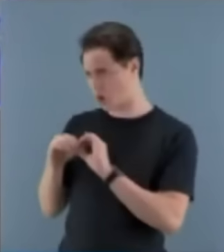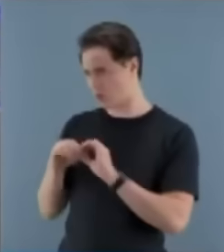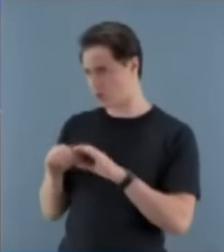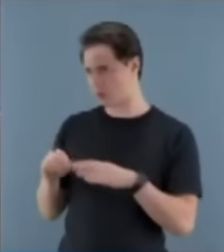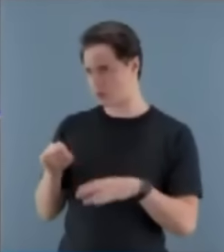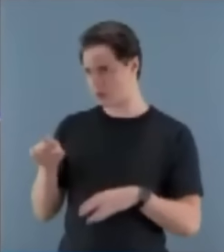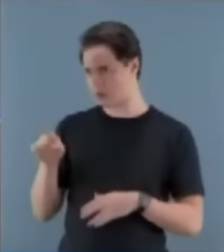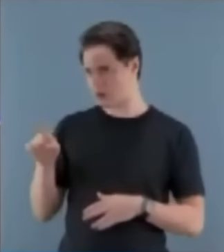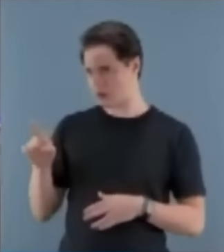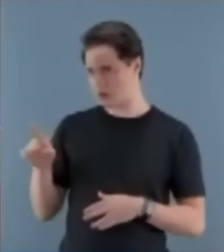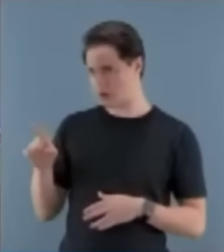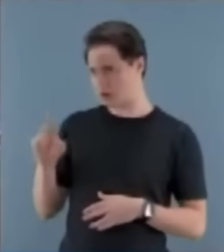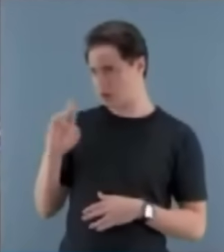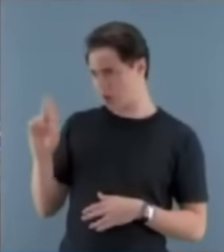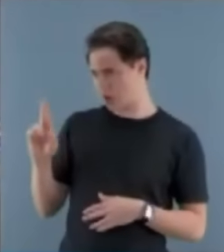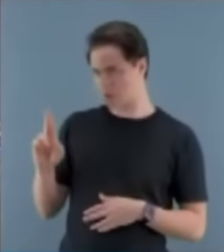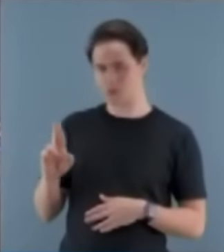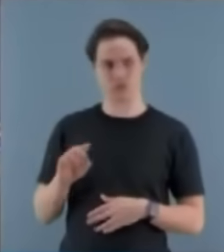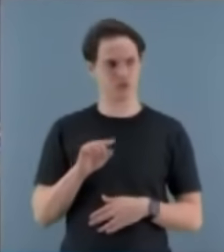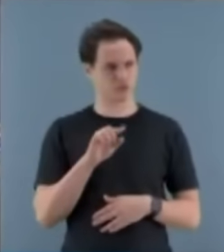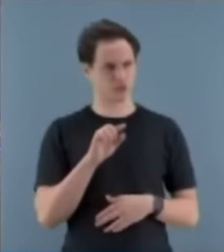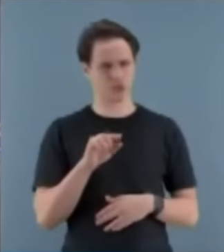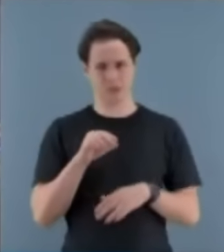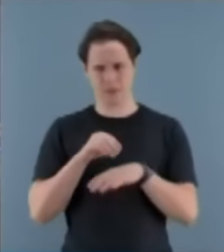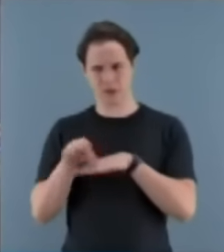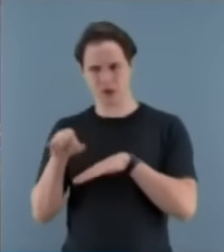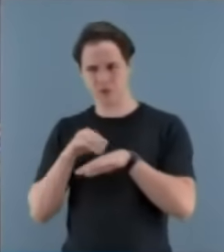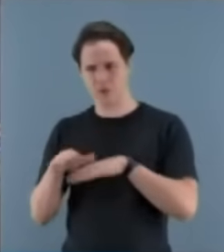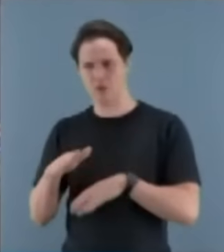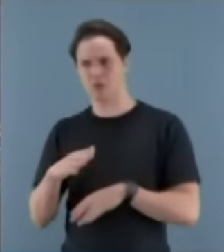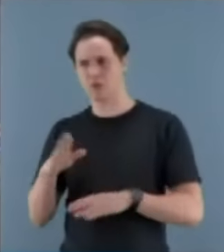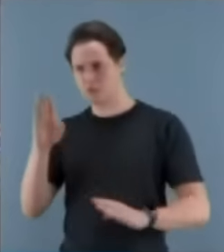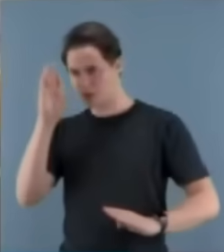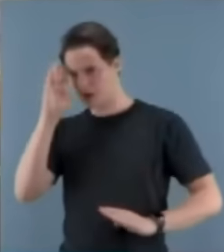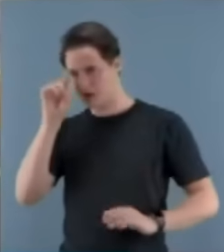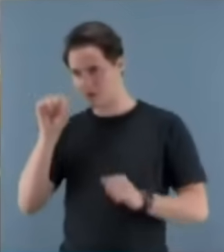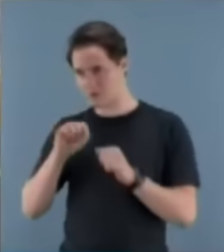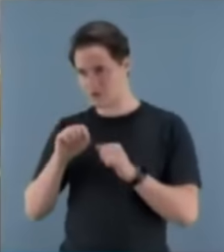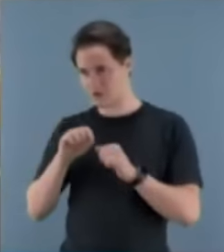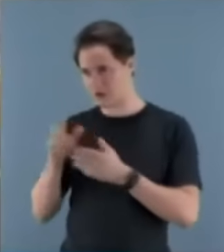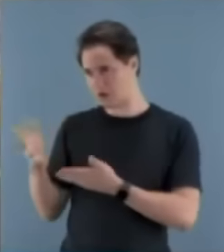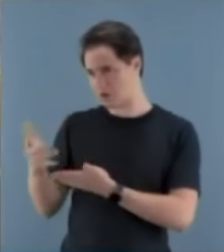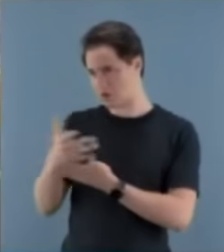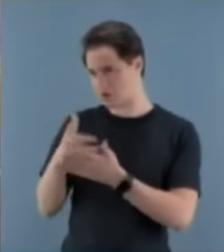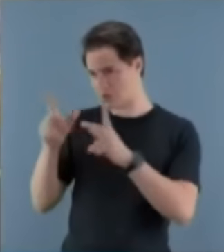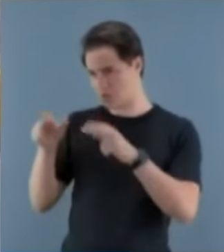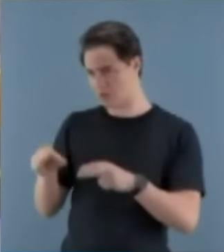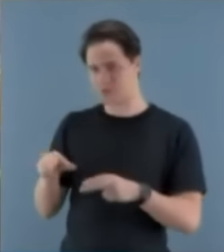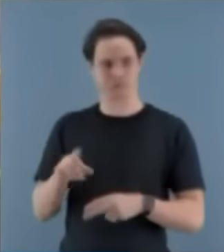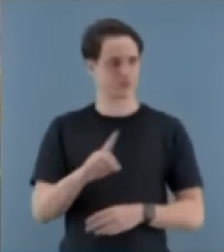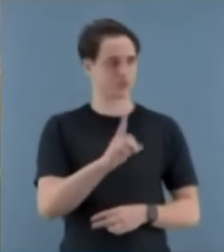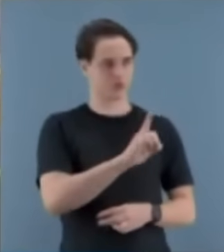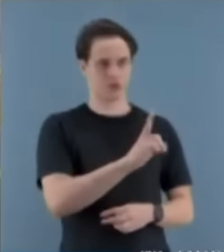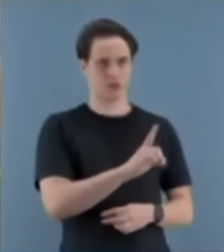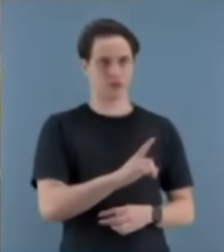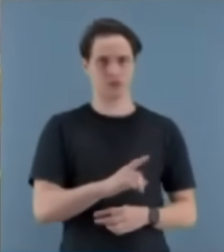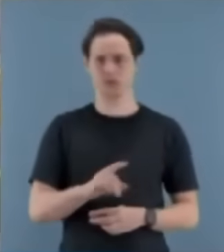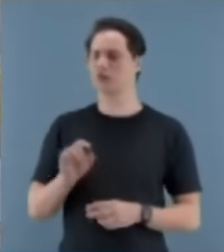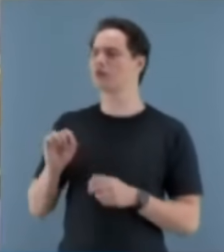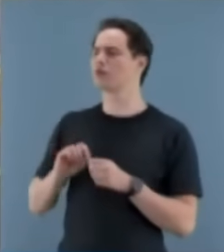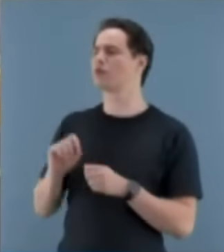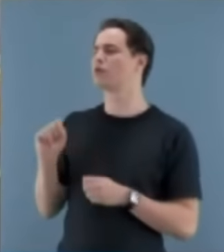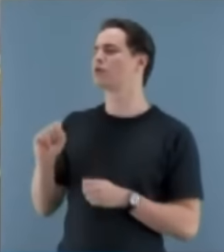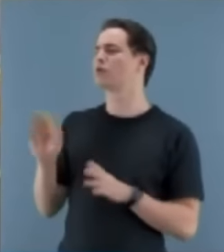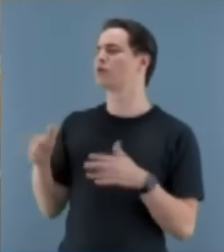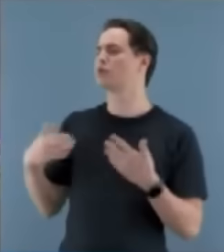Não, senhor. Essa movimentação, não, o senhor passava para os militares para fazer a coleta e... Não, senhor. E faria o quê, então?